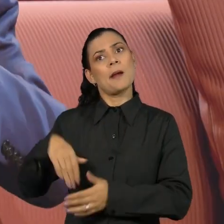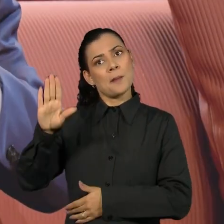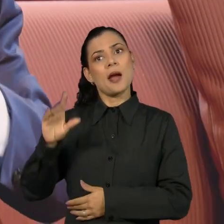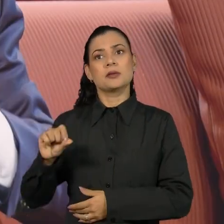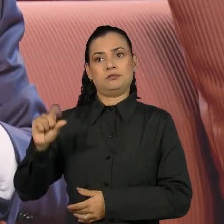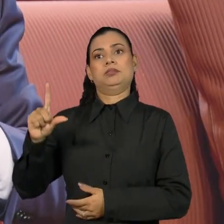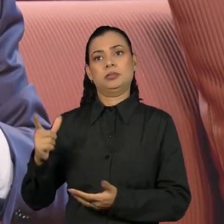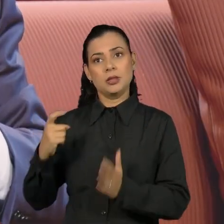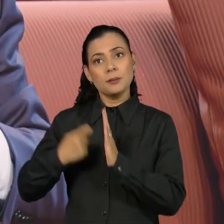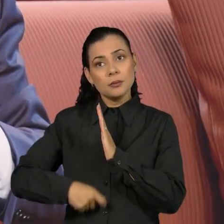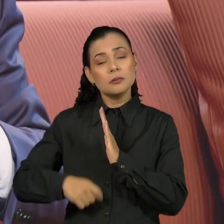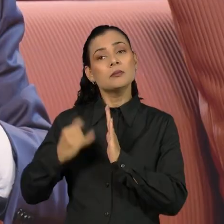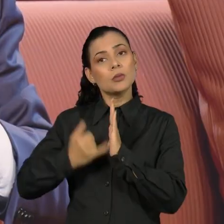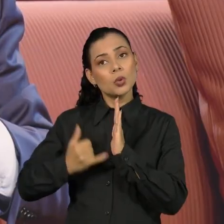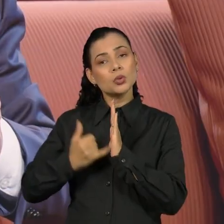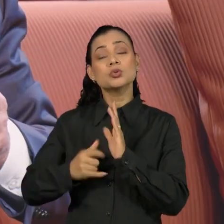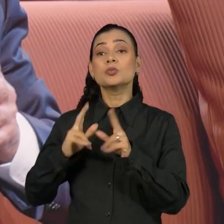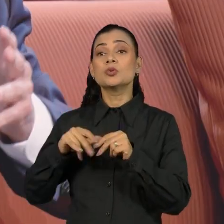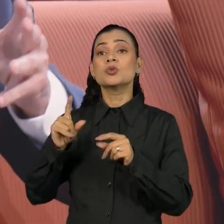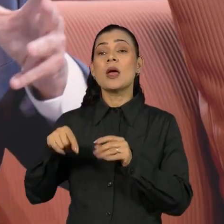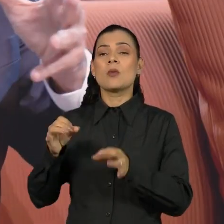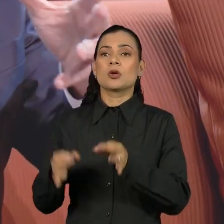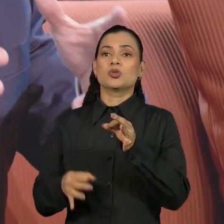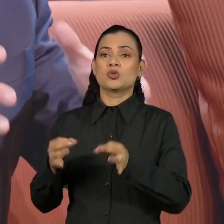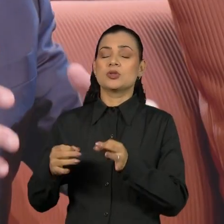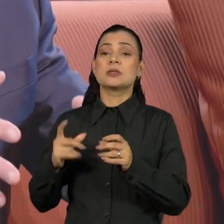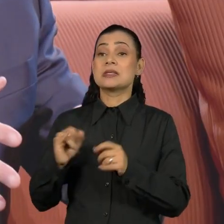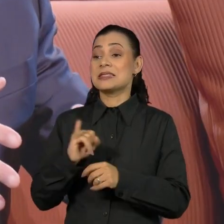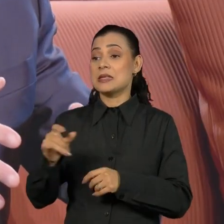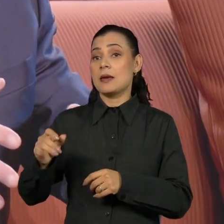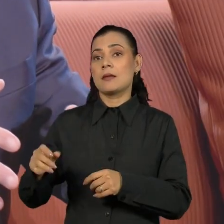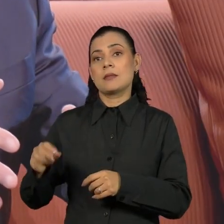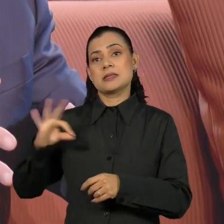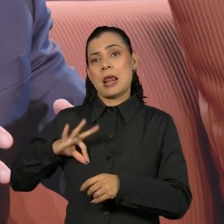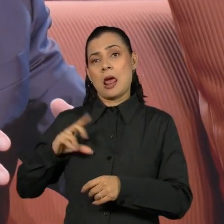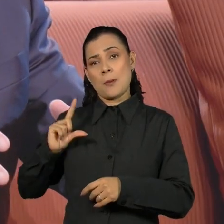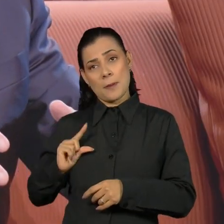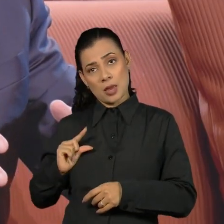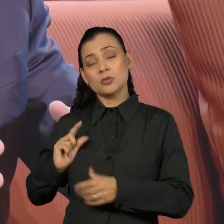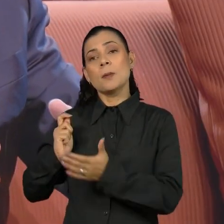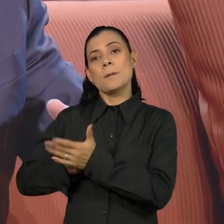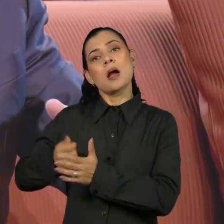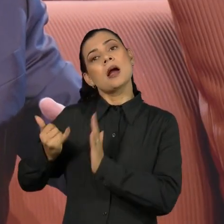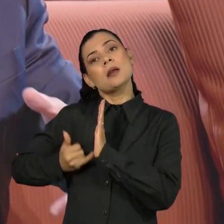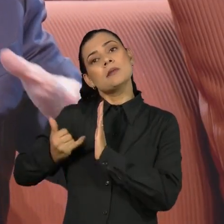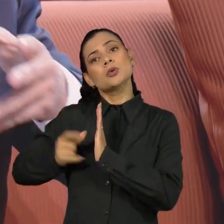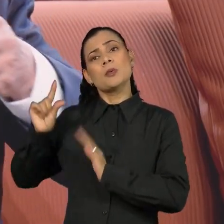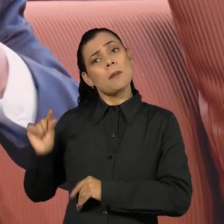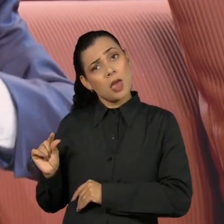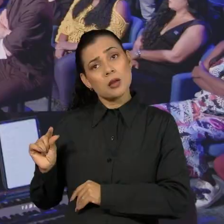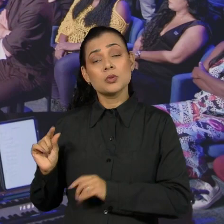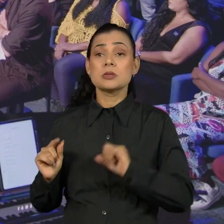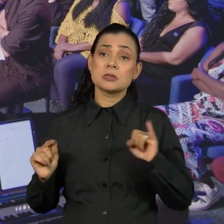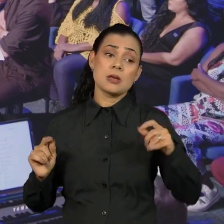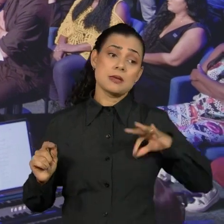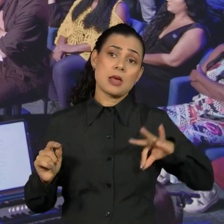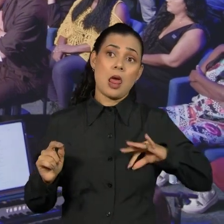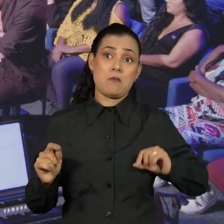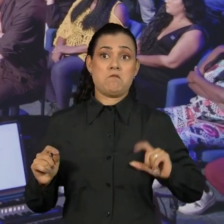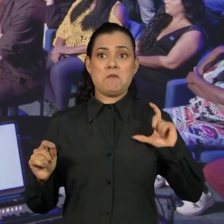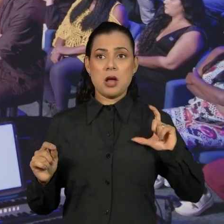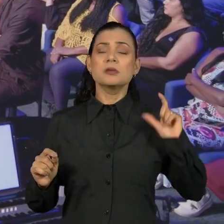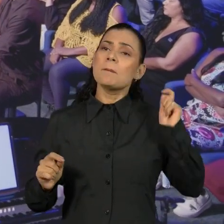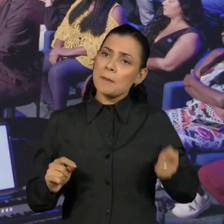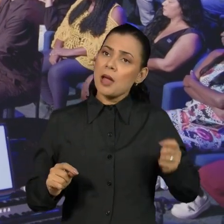Então, é um princípio de justiça tributária. Quem ganha menos, paga menos imposto sobre renda. Quem ganha mais, paga